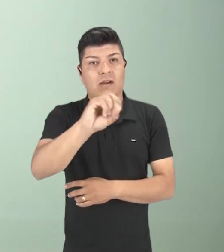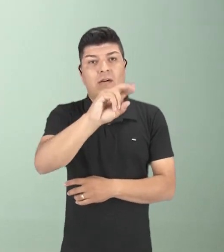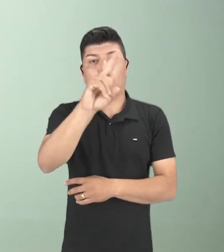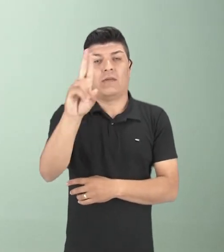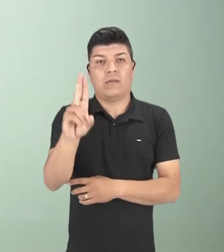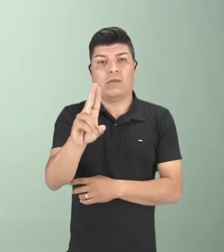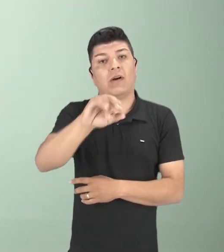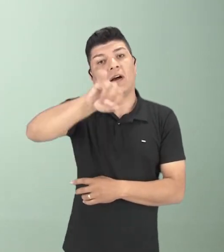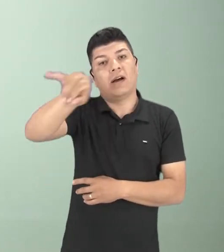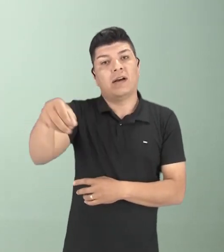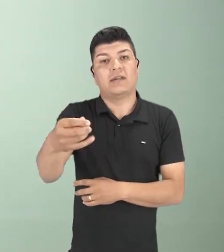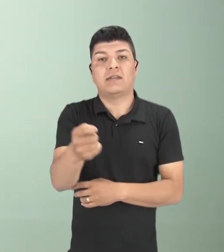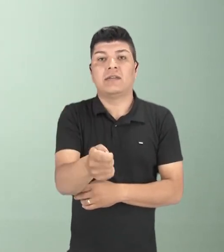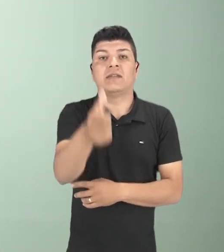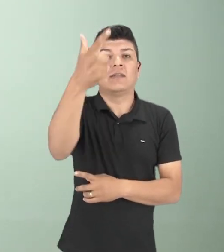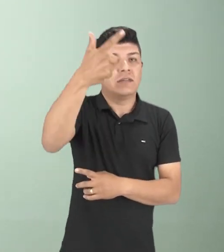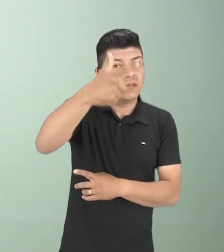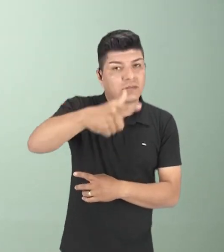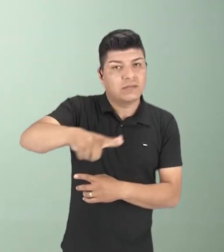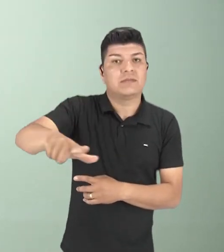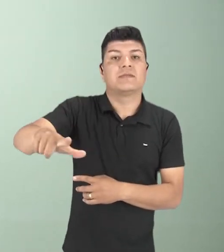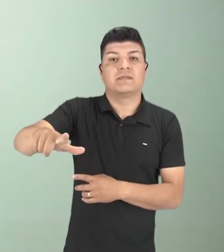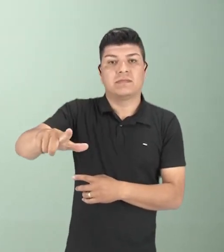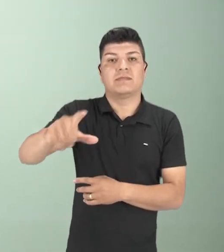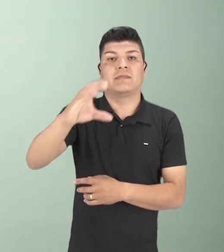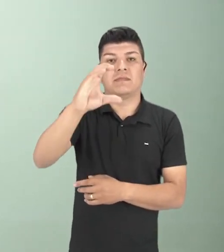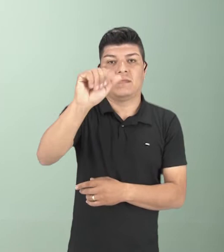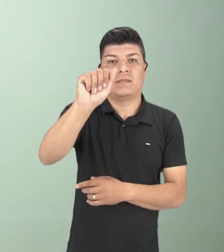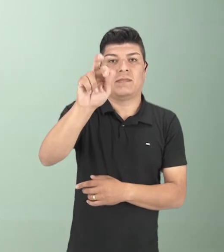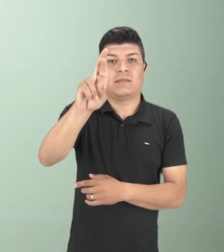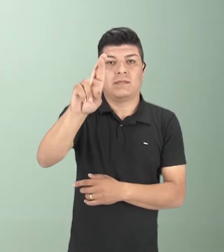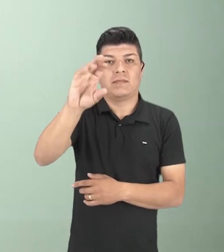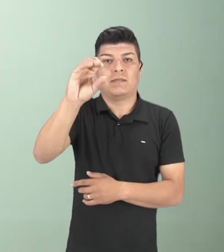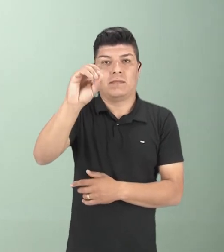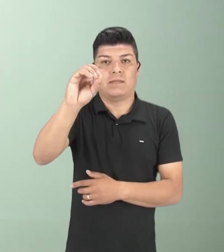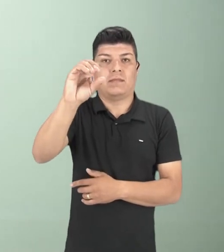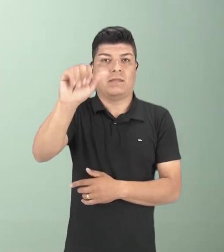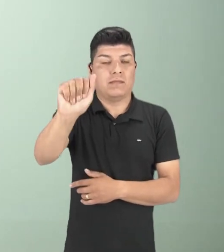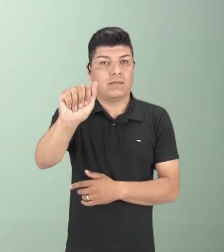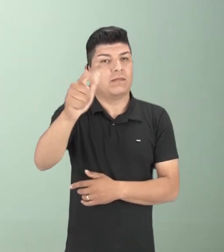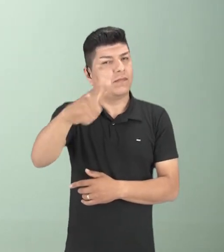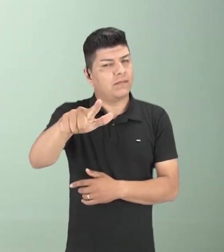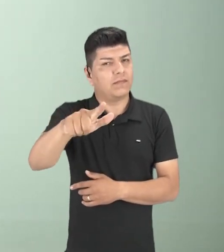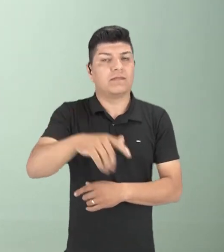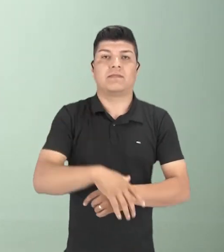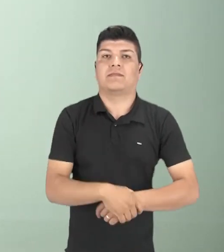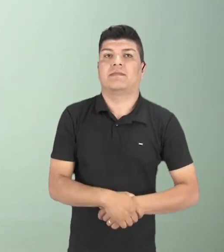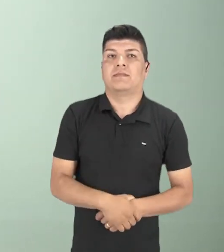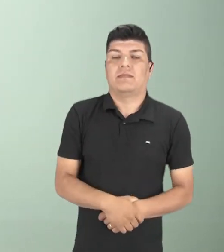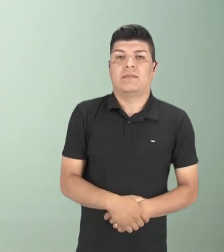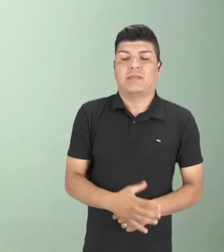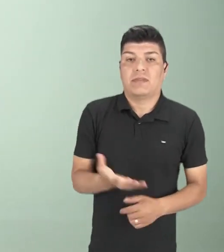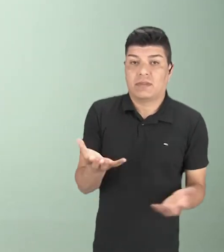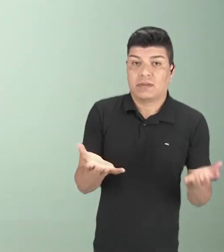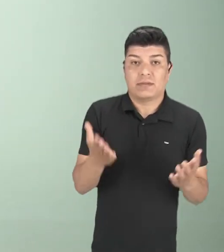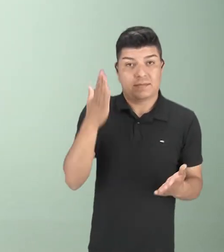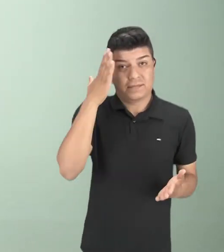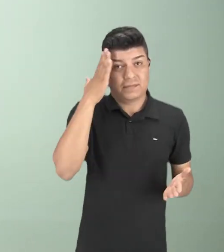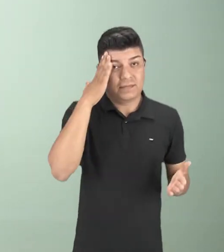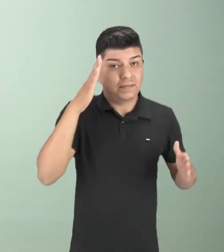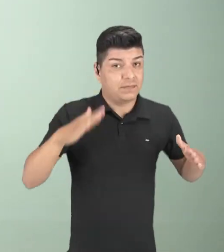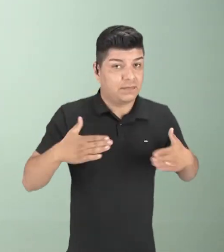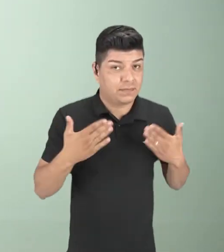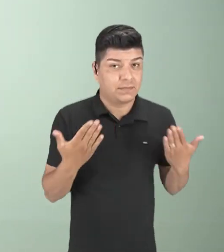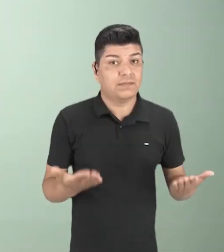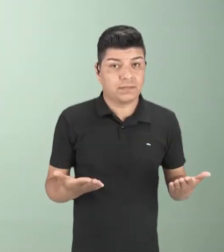a chance de eu jogar novamente essa moeda para cima e ela dar coroa? Né? Então, eu quero saber qual a chance